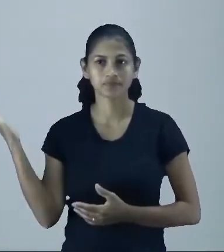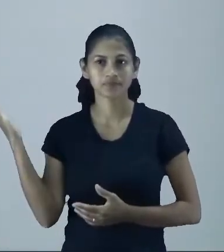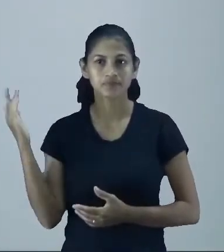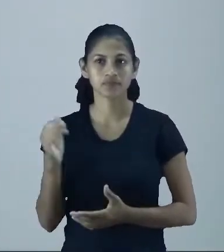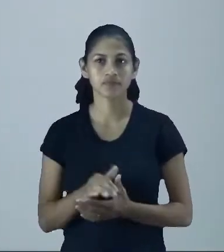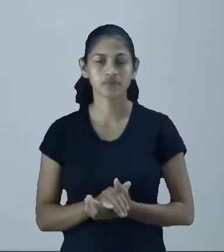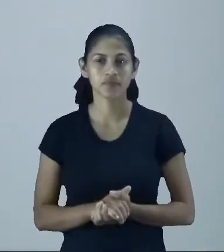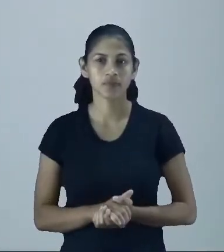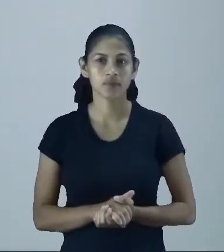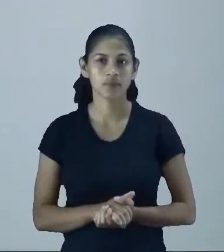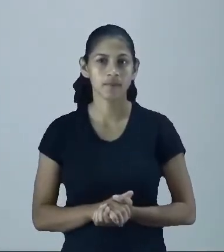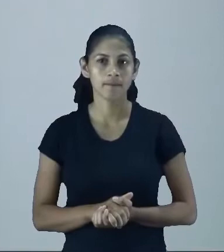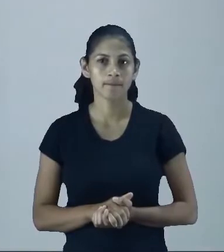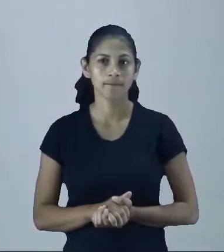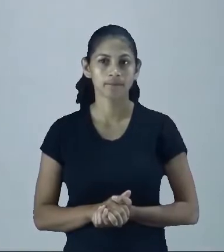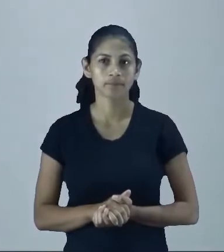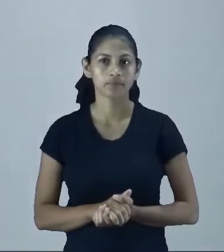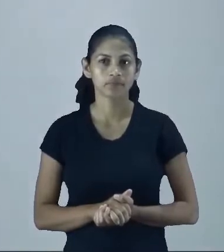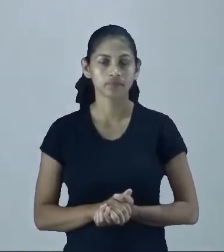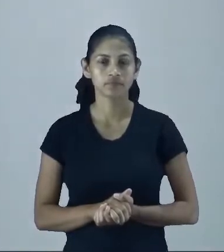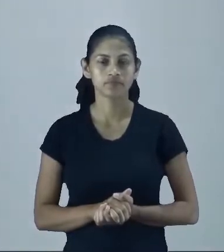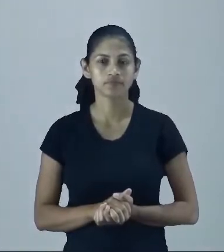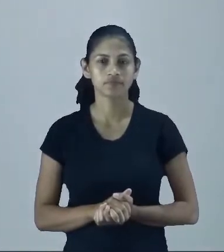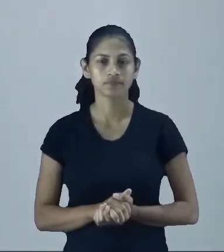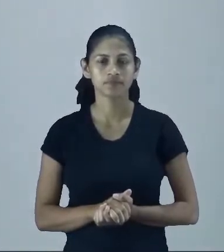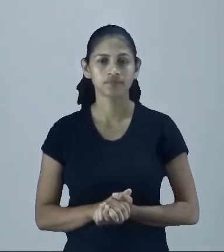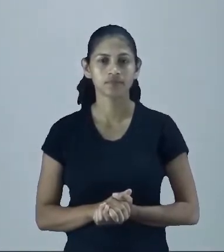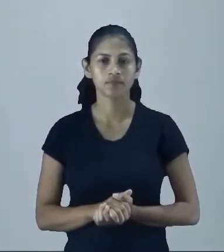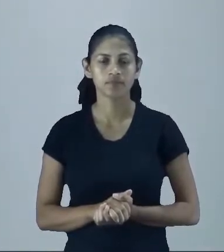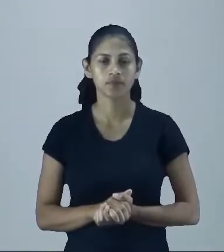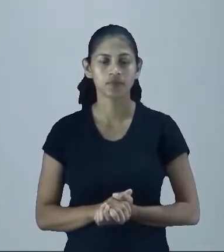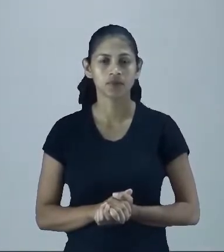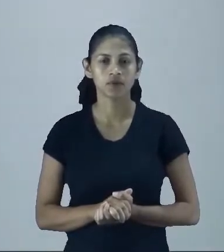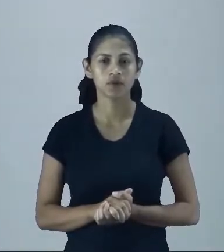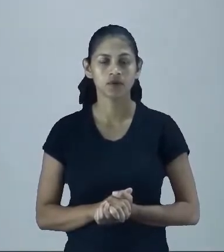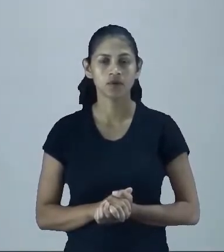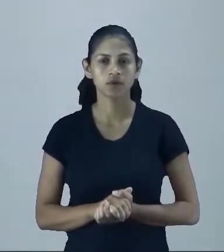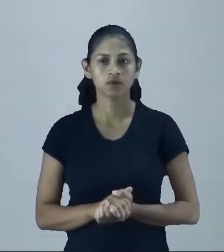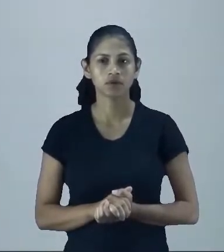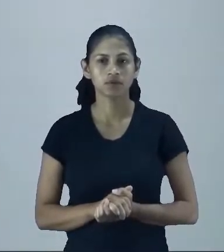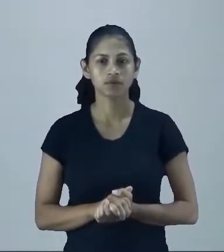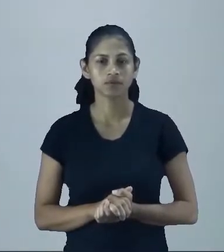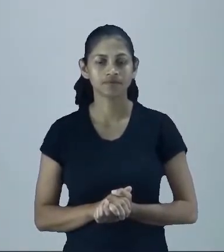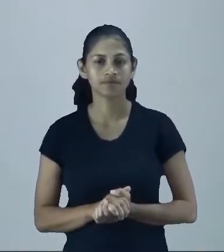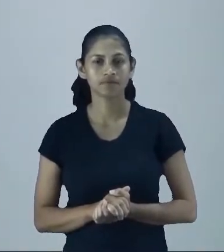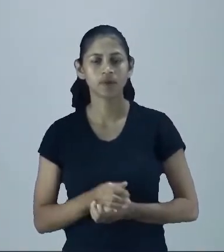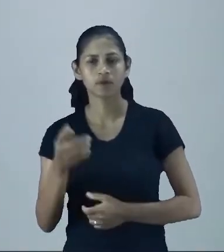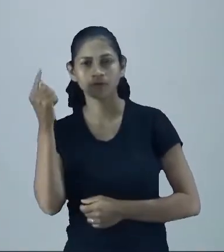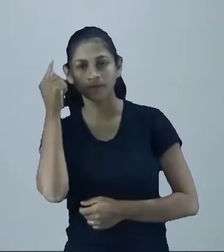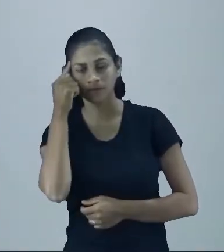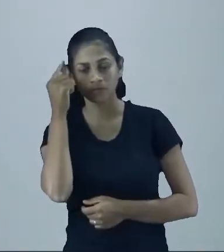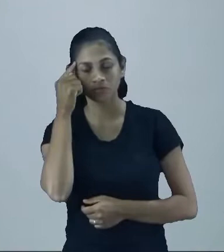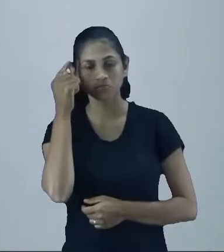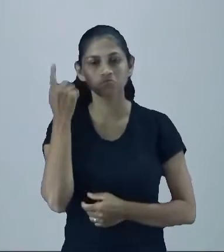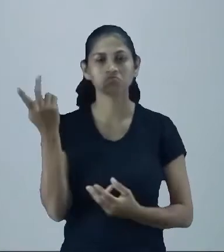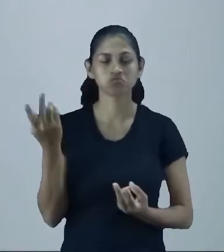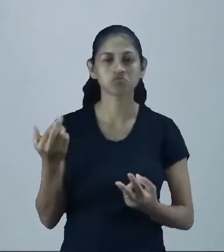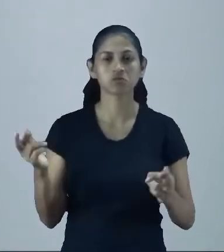os portugueses chegaram, eles tiveram logo a intenção de ter um